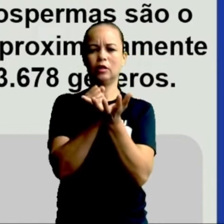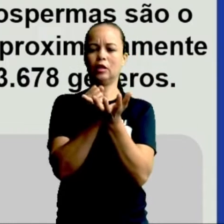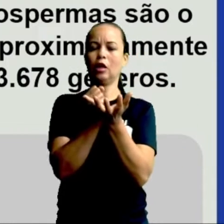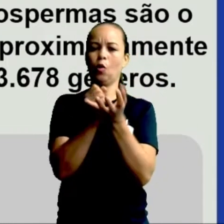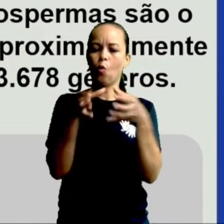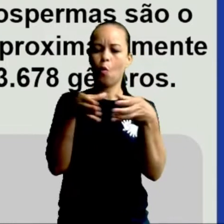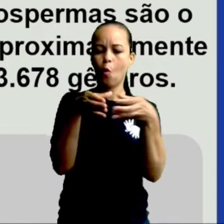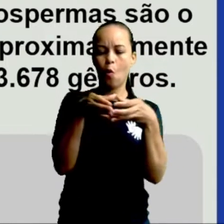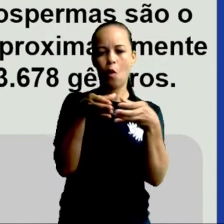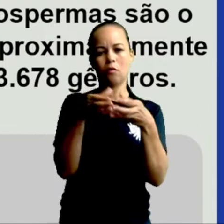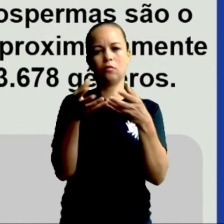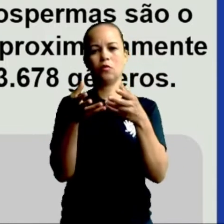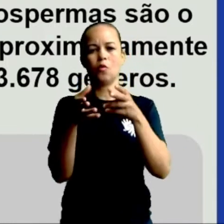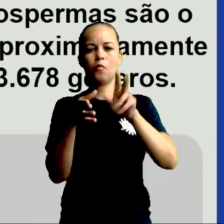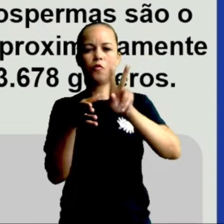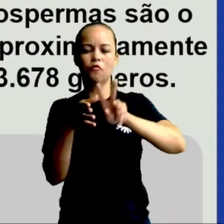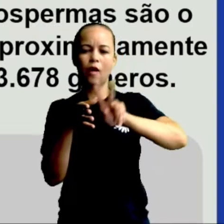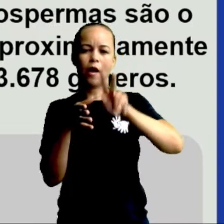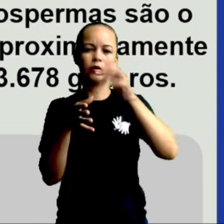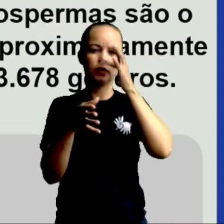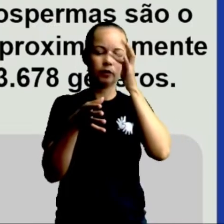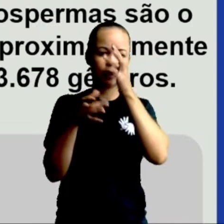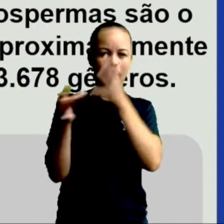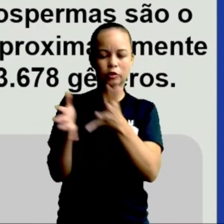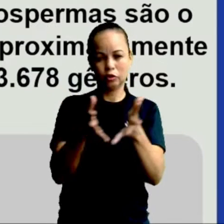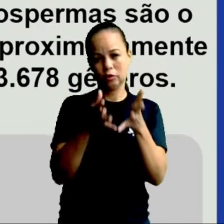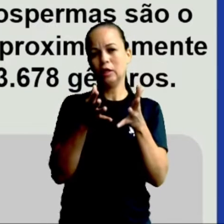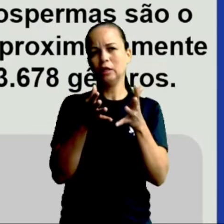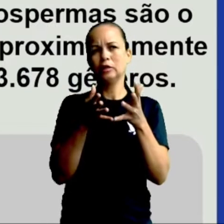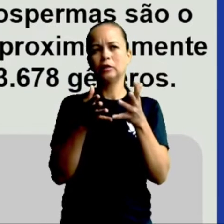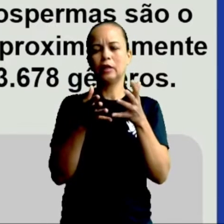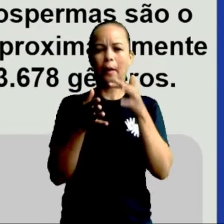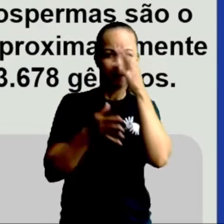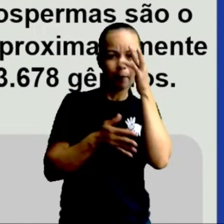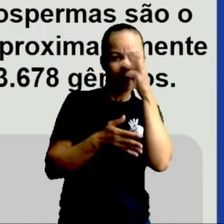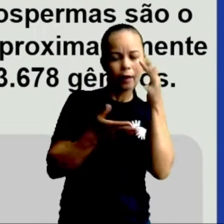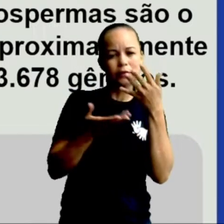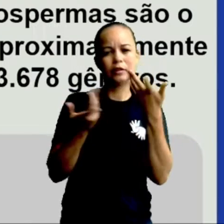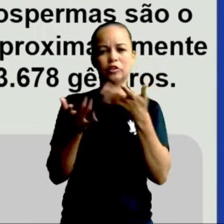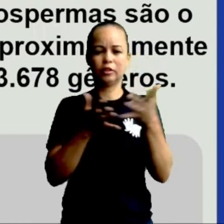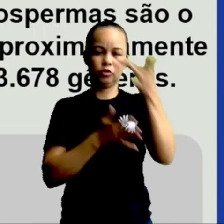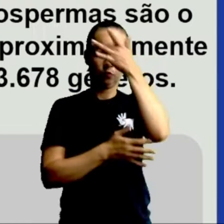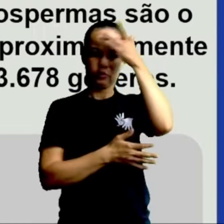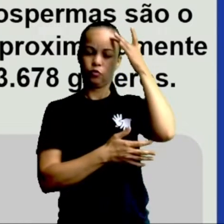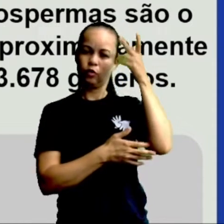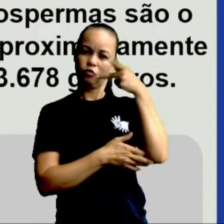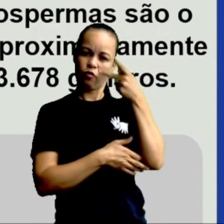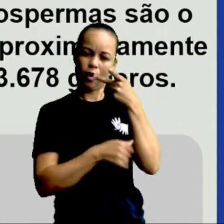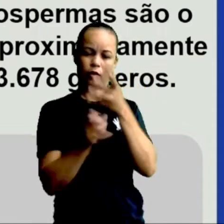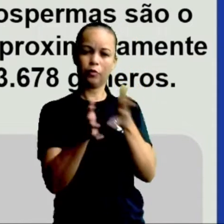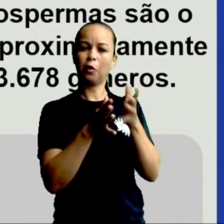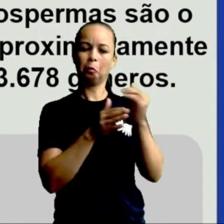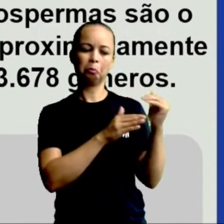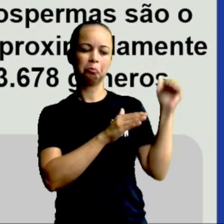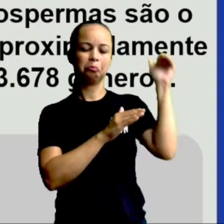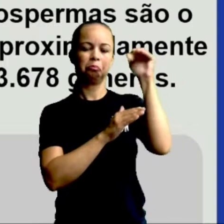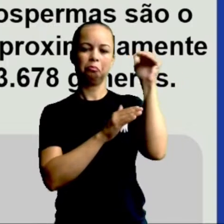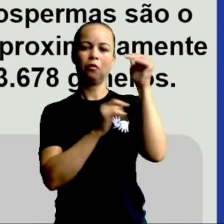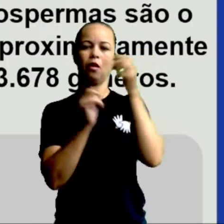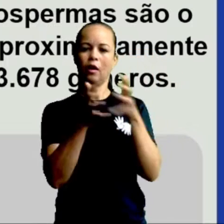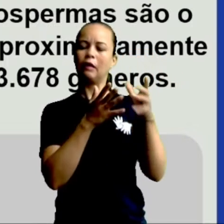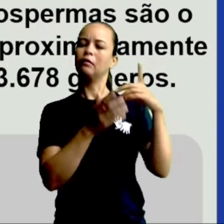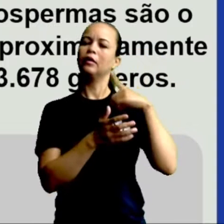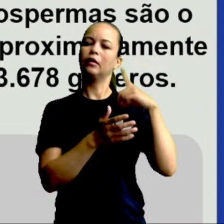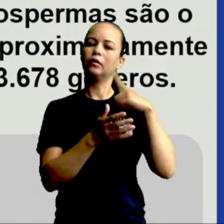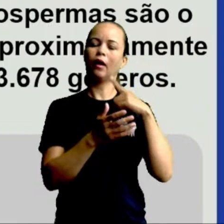grupos vegetais dos fanerógamos, das plantas que alguns autores chamam de superiores, que tem o quê? Fruto.